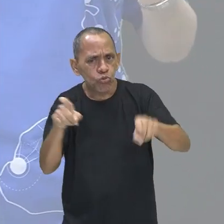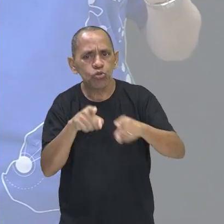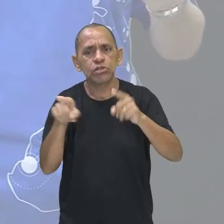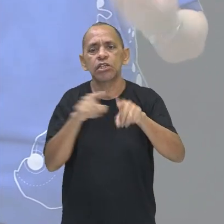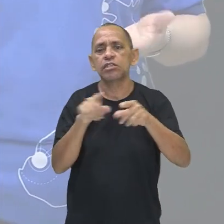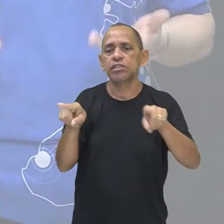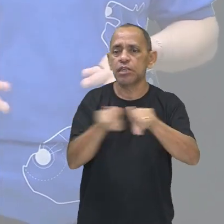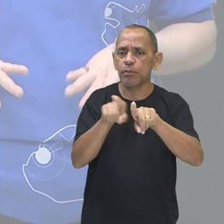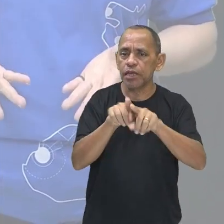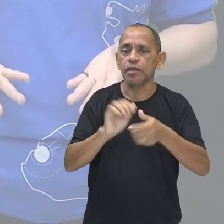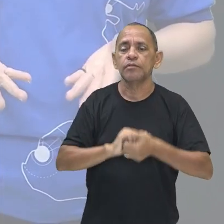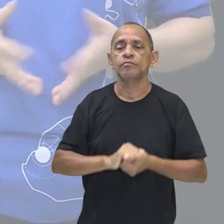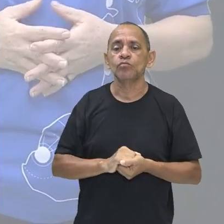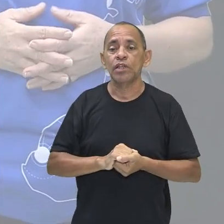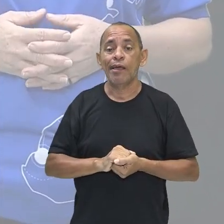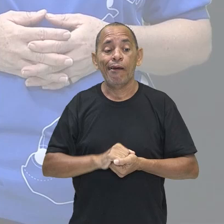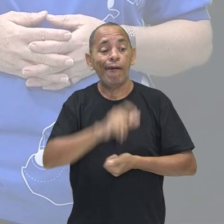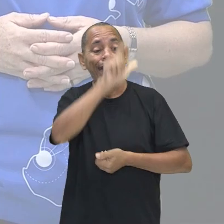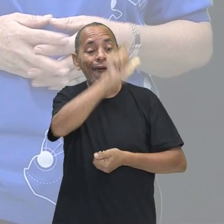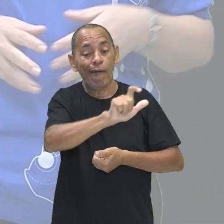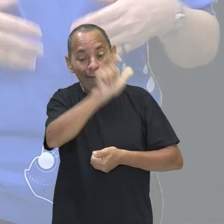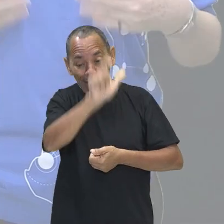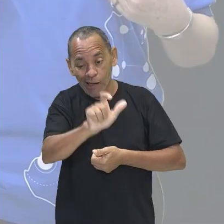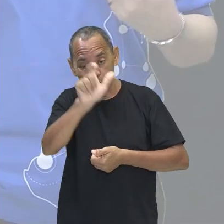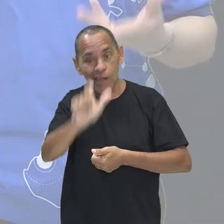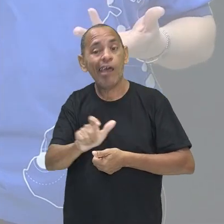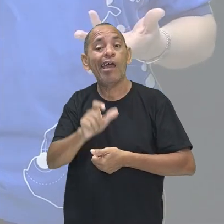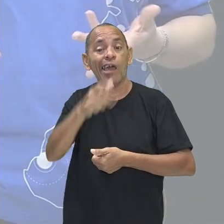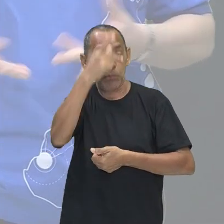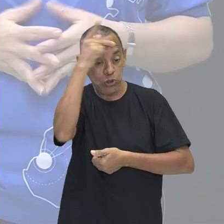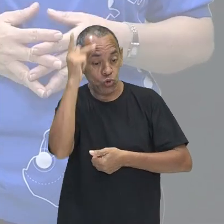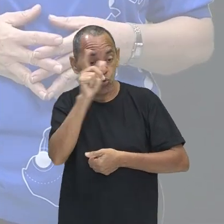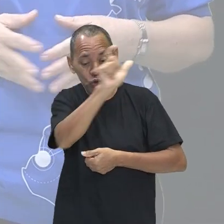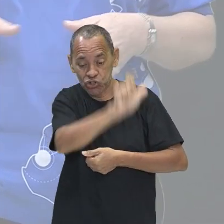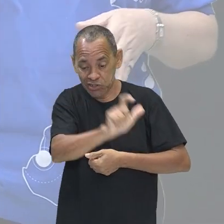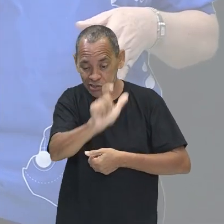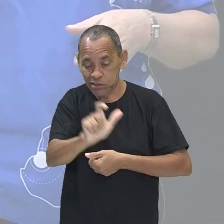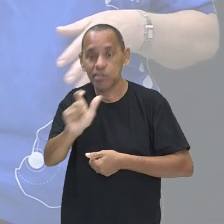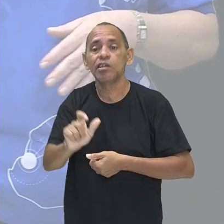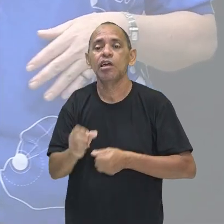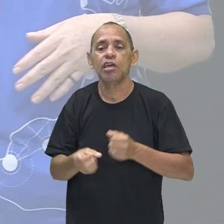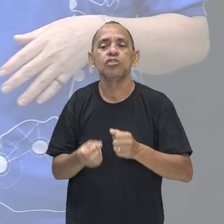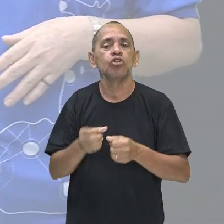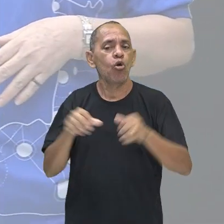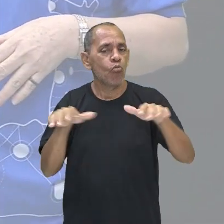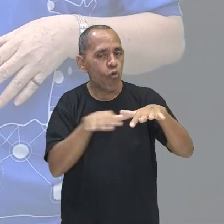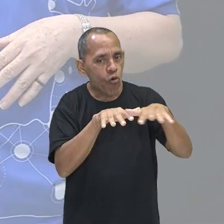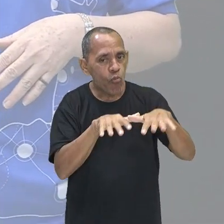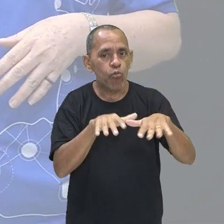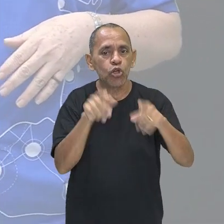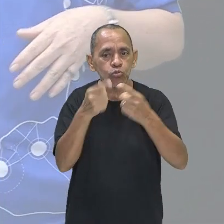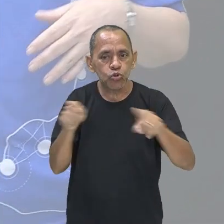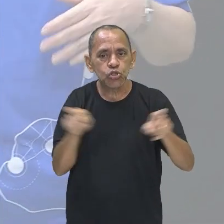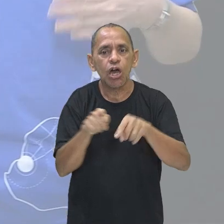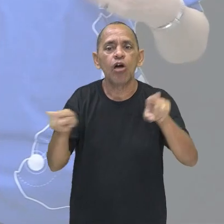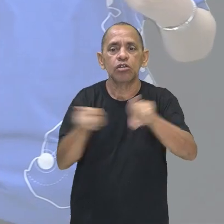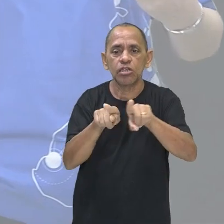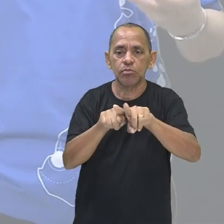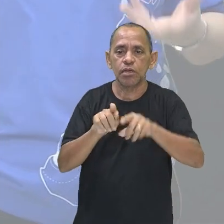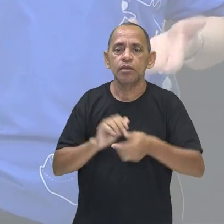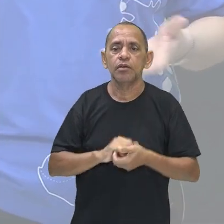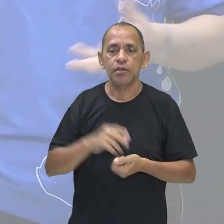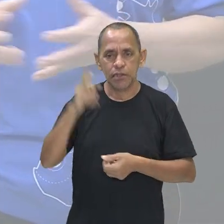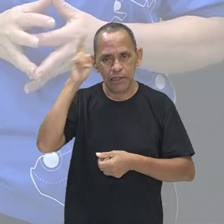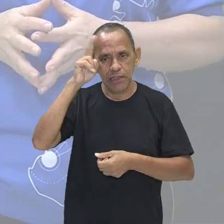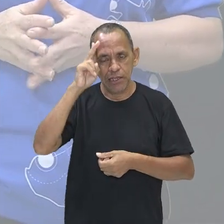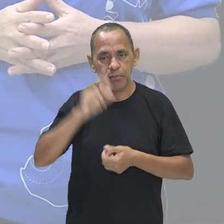dessas pessoas que fizeram parte dessa bossa nova, desse movimento musical. E aí nós falamos aqui um pouco também sobre Tom Jobim, que vocês já